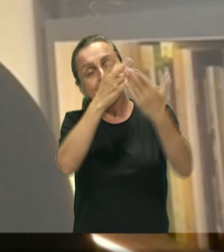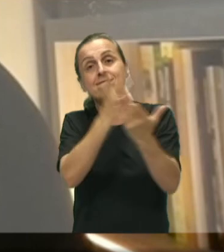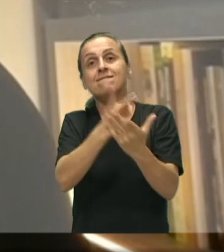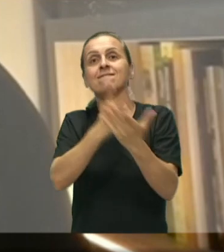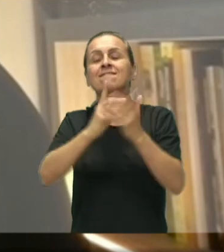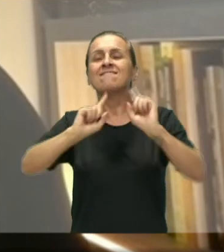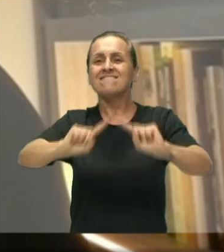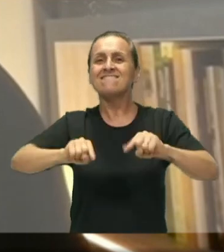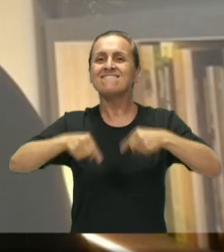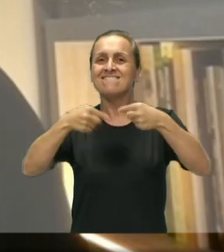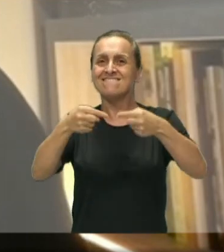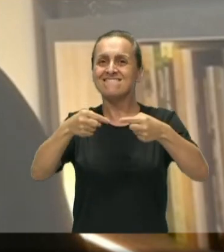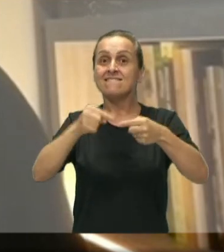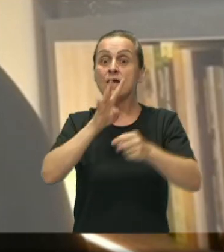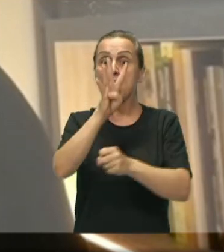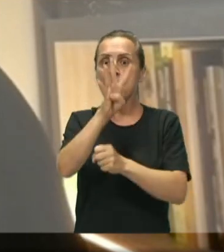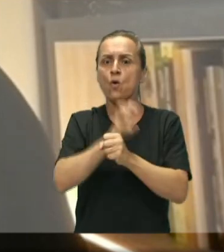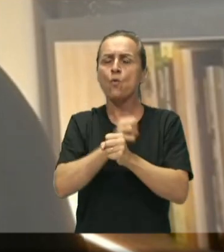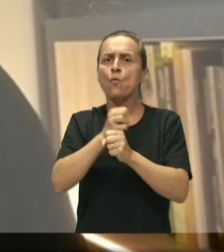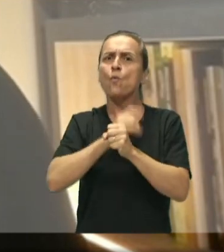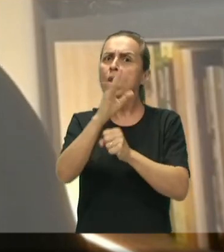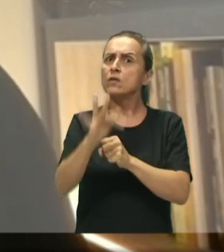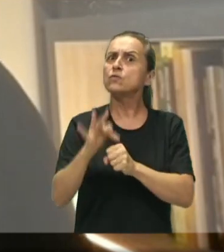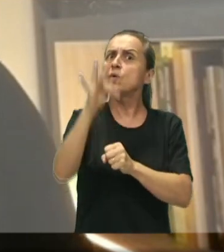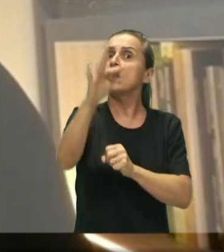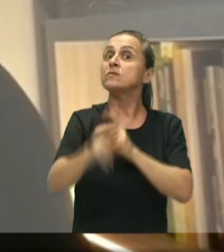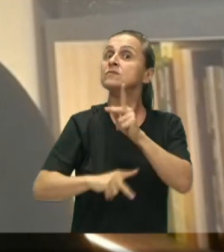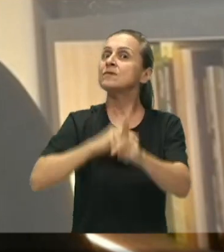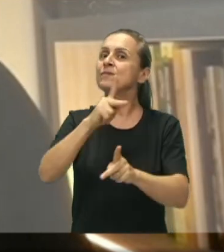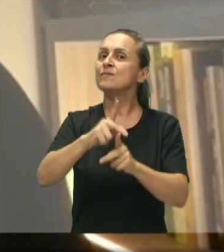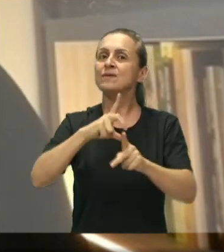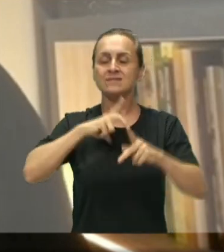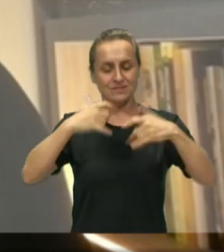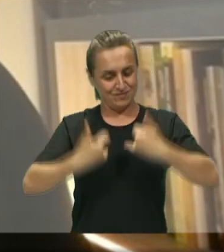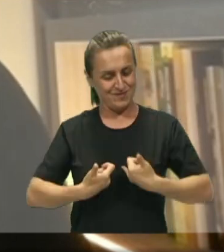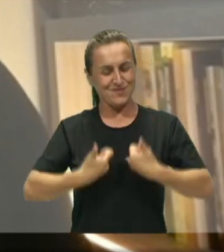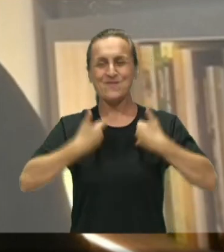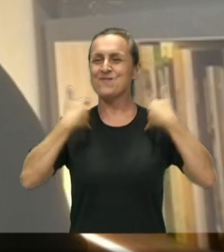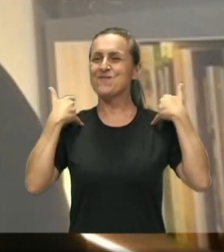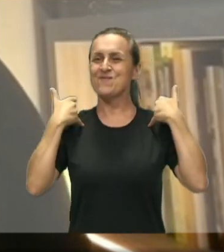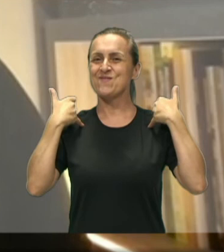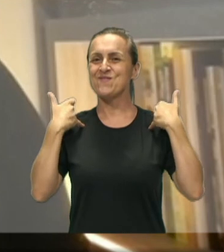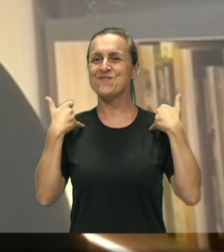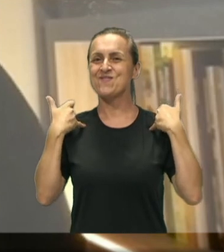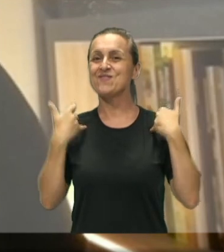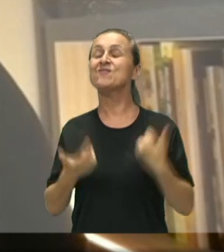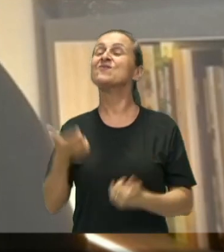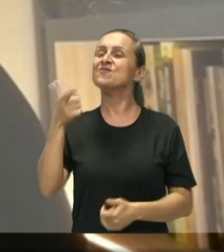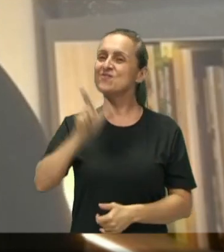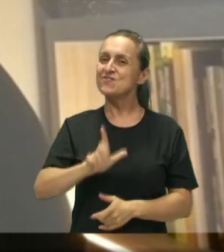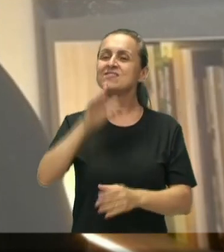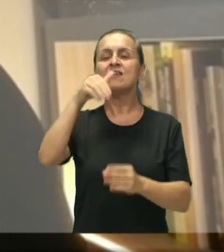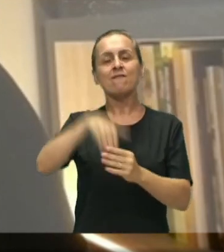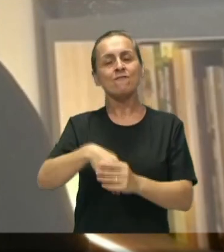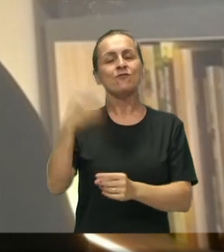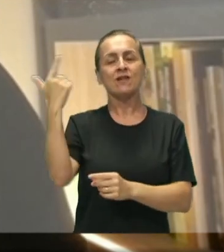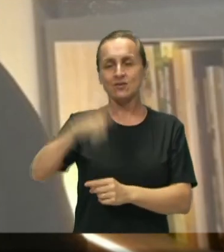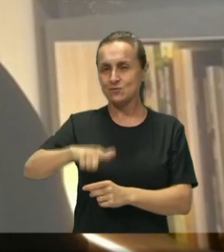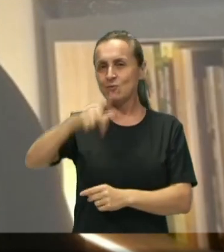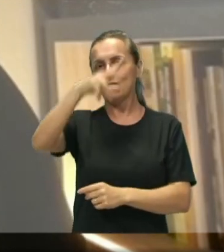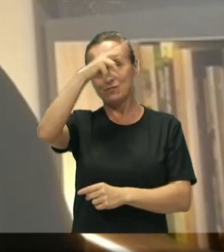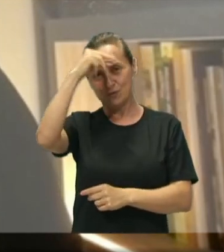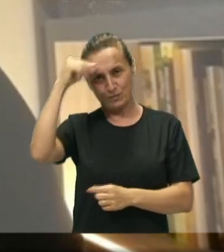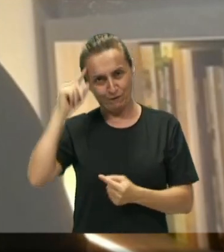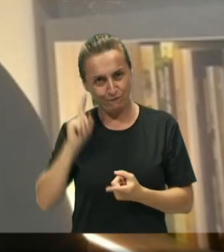desafios e que daqui quatro anos a população de Itajaí tem orgulho a deter reelegido prefeito de